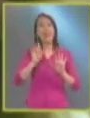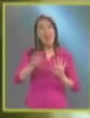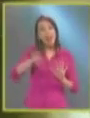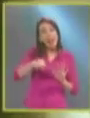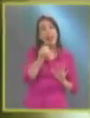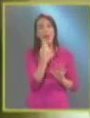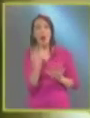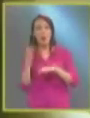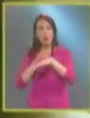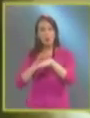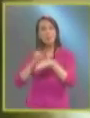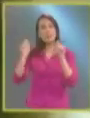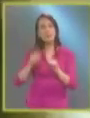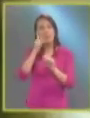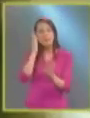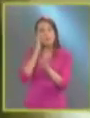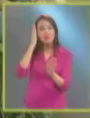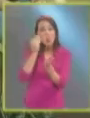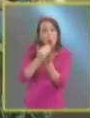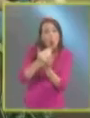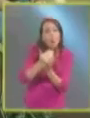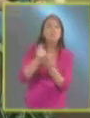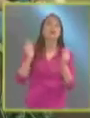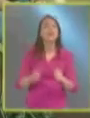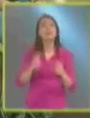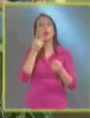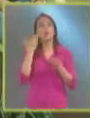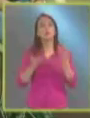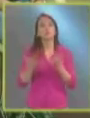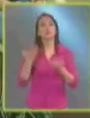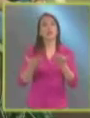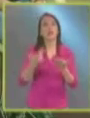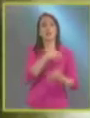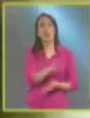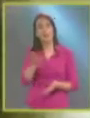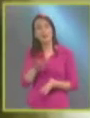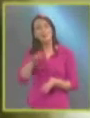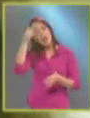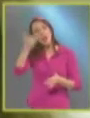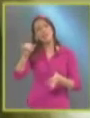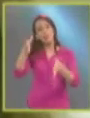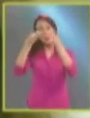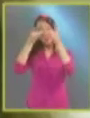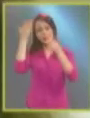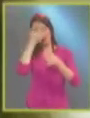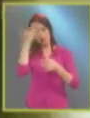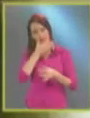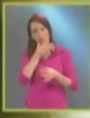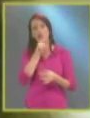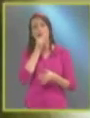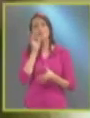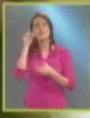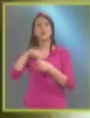gente conseguir diagnosticar logo no início, a gente consegue tratar essas crianças e prevenir a cegueira. Ah, ok. Então, lá na Clínica de Olhos da